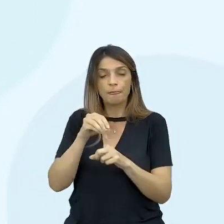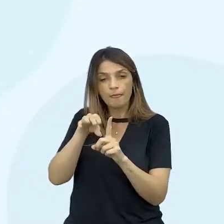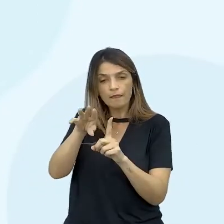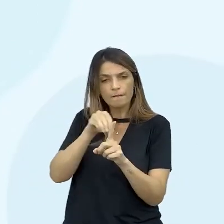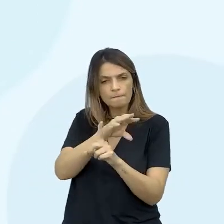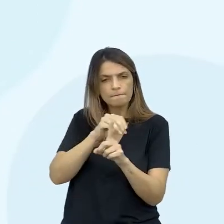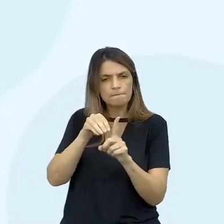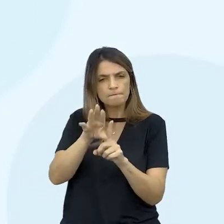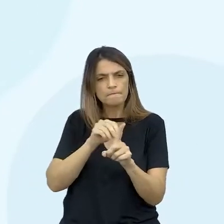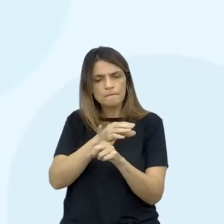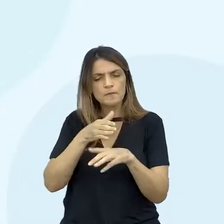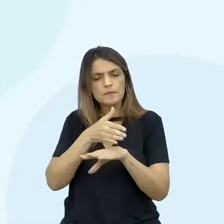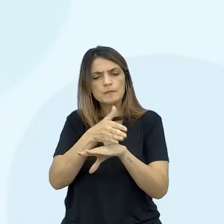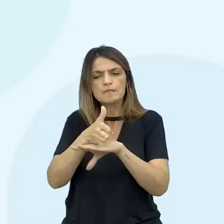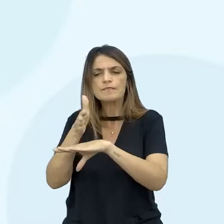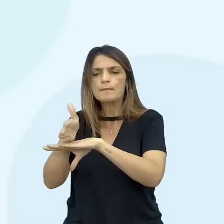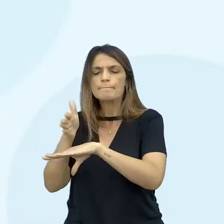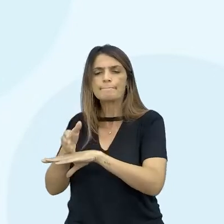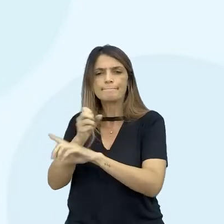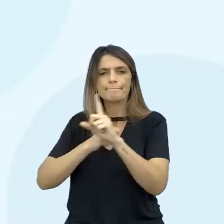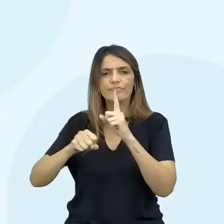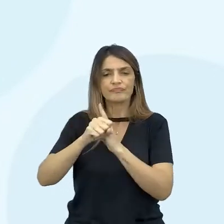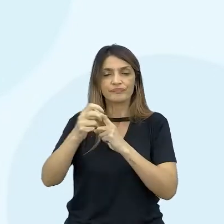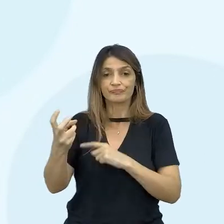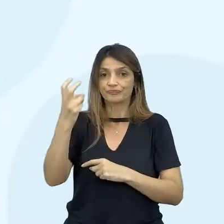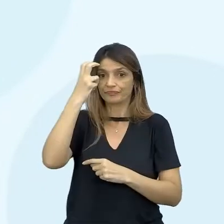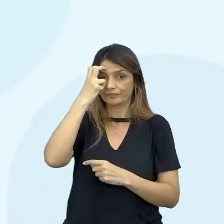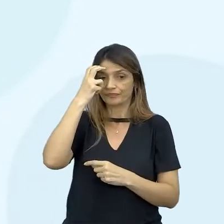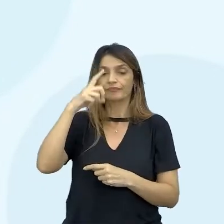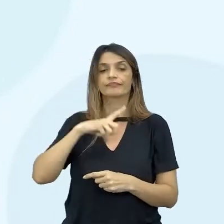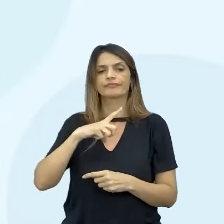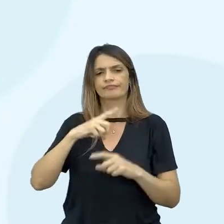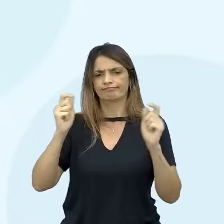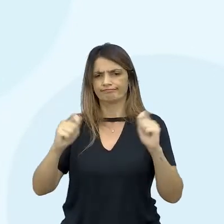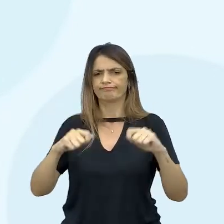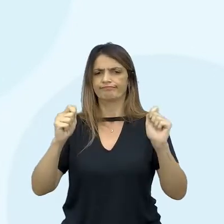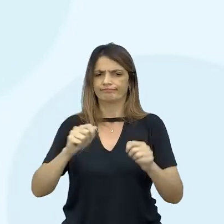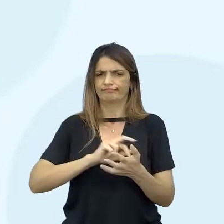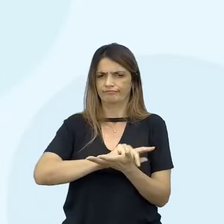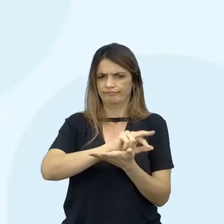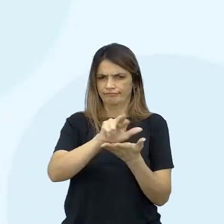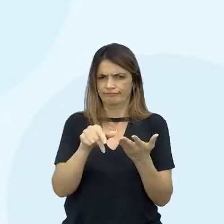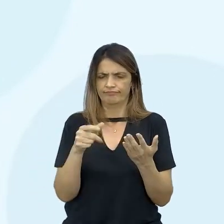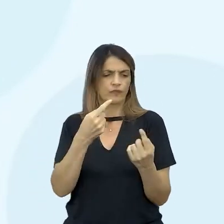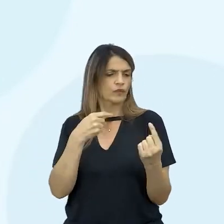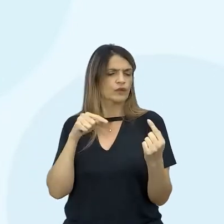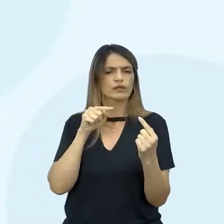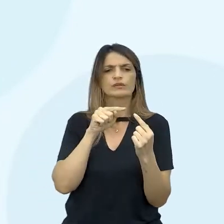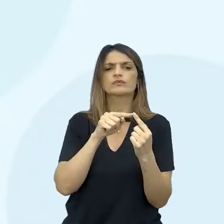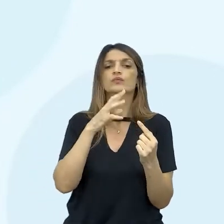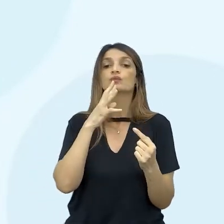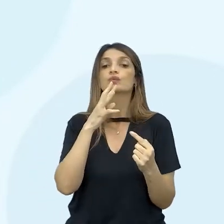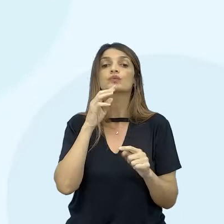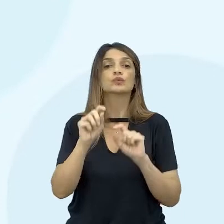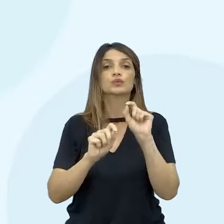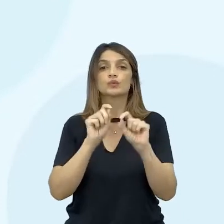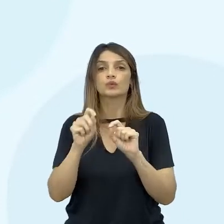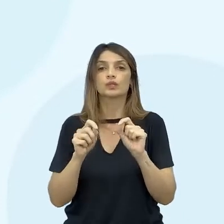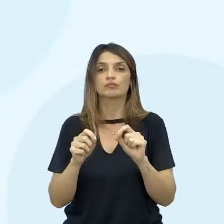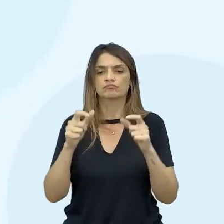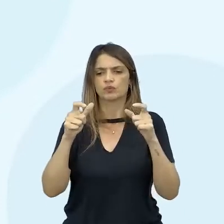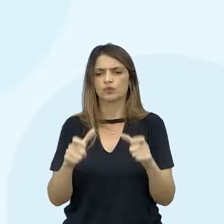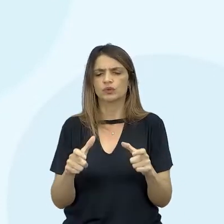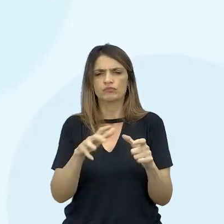intervenção sociocultural. E nós trouxemos aqui algumas possibilidades. O nosso objeto do conhecimento é